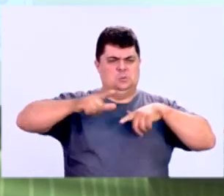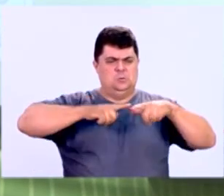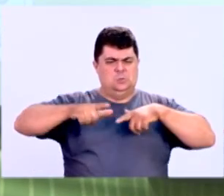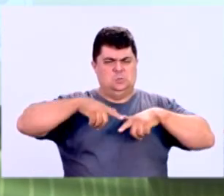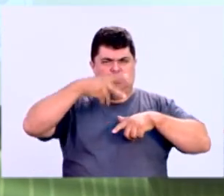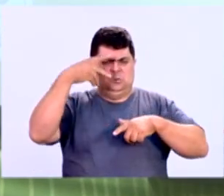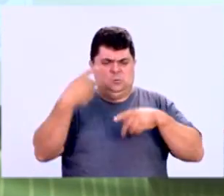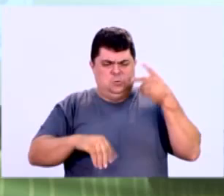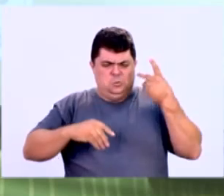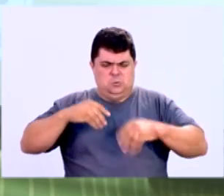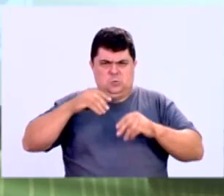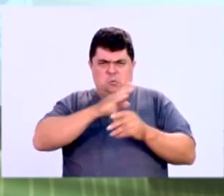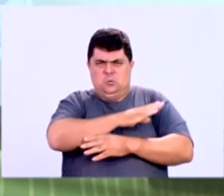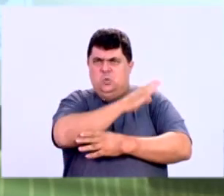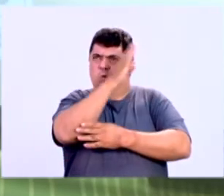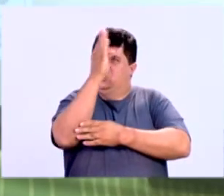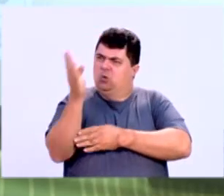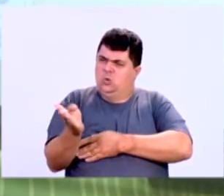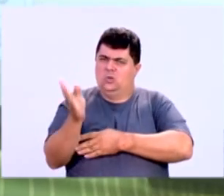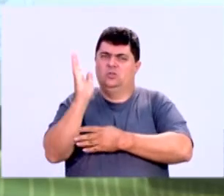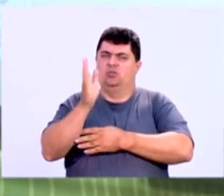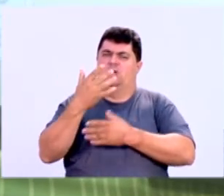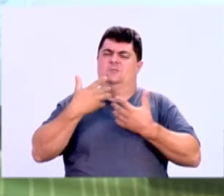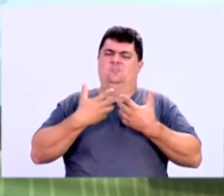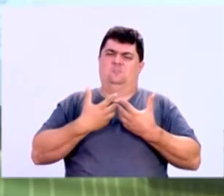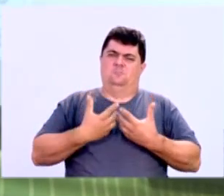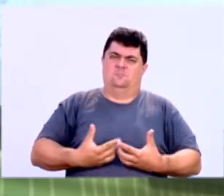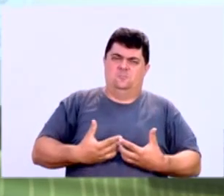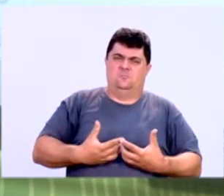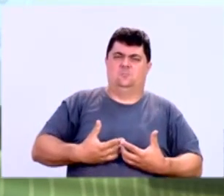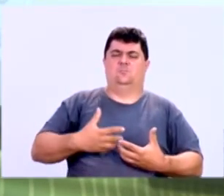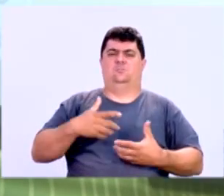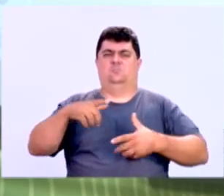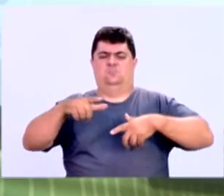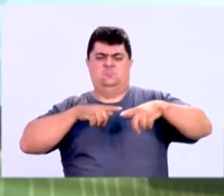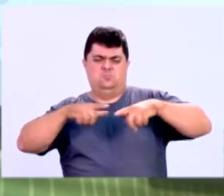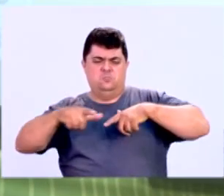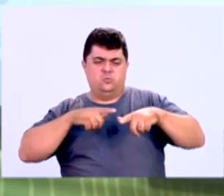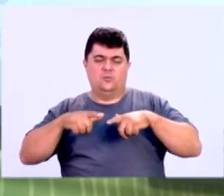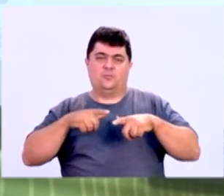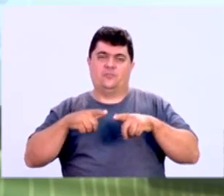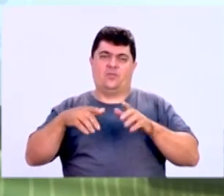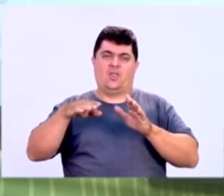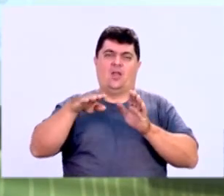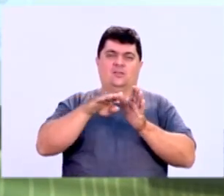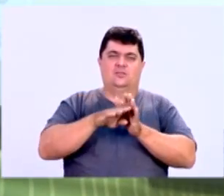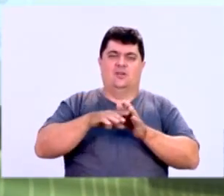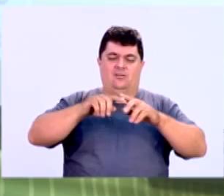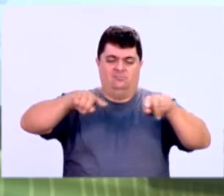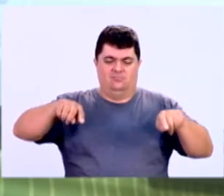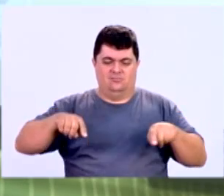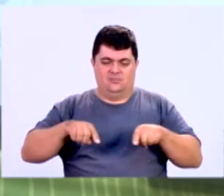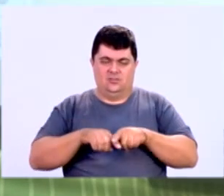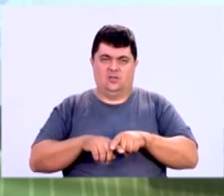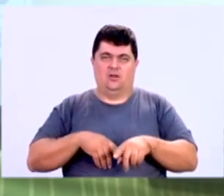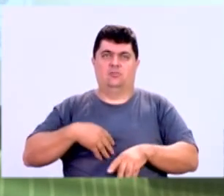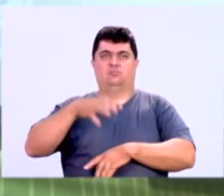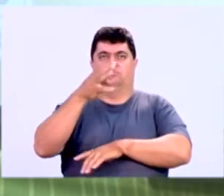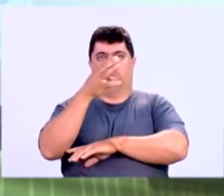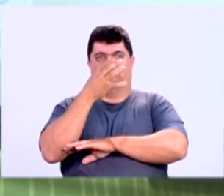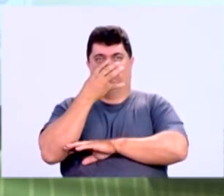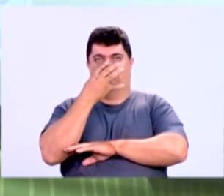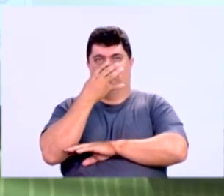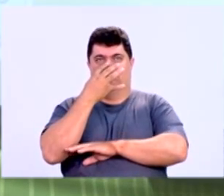de casa, e eles já passam por um dia árduo de trabalho e chegar numa sala de aula e ver que